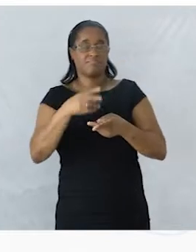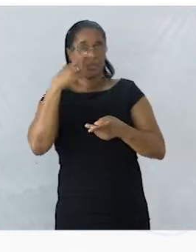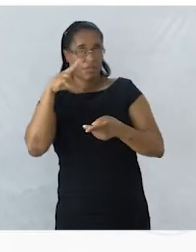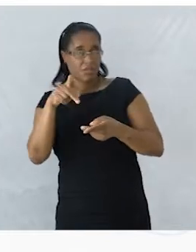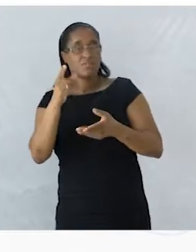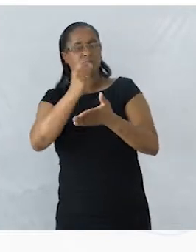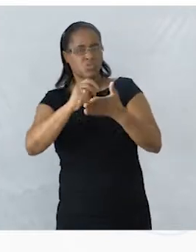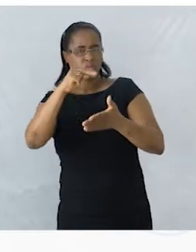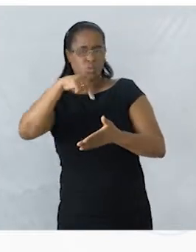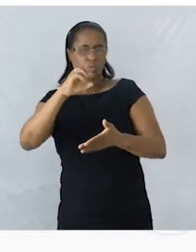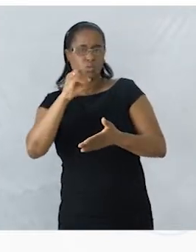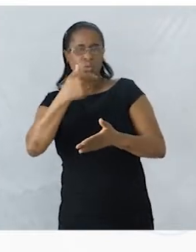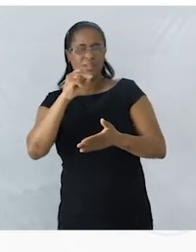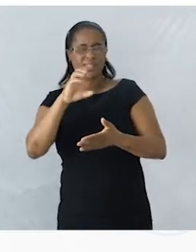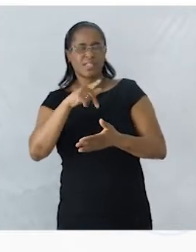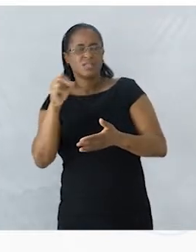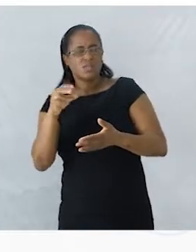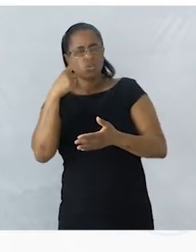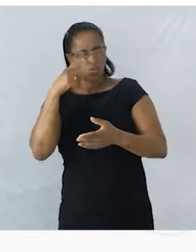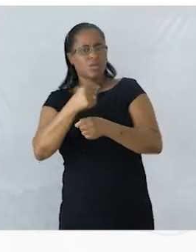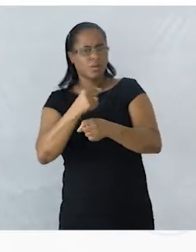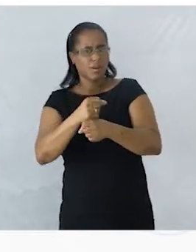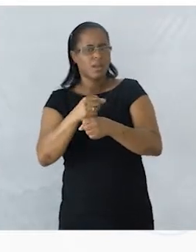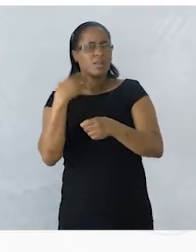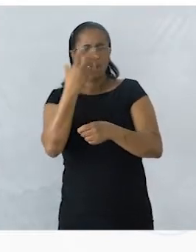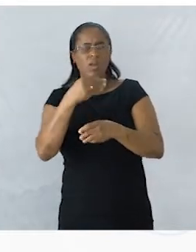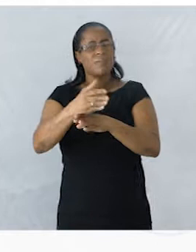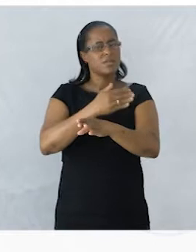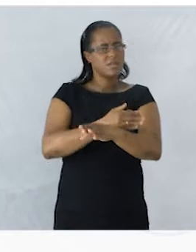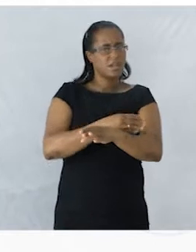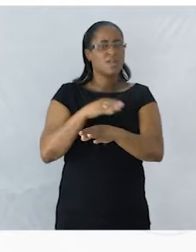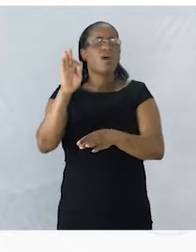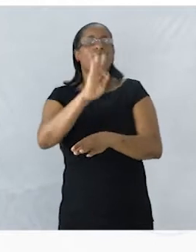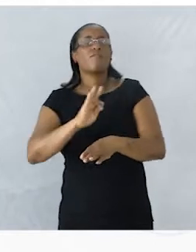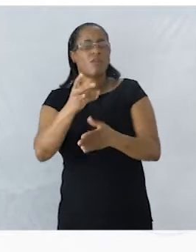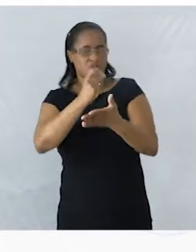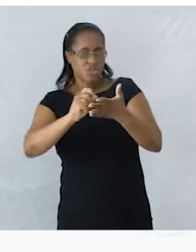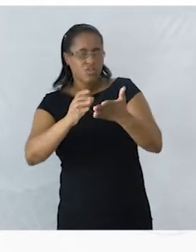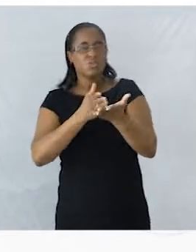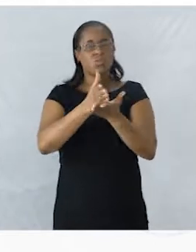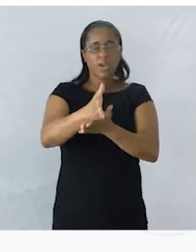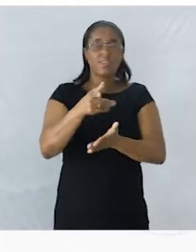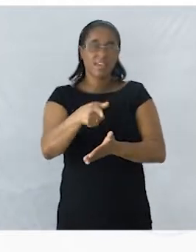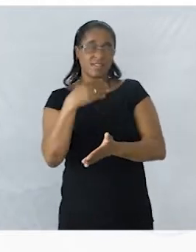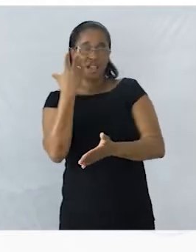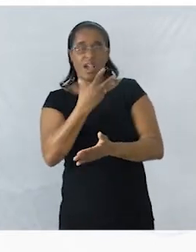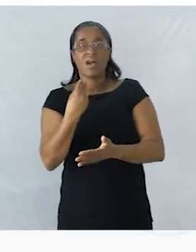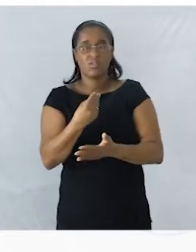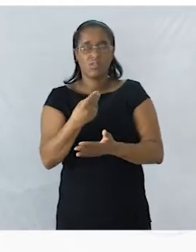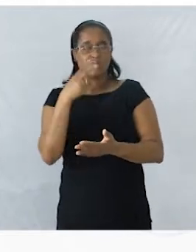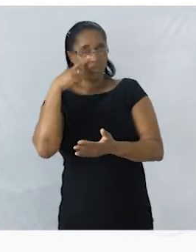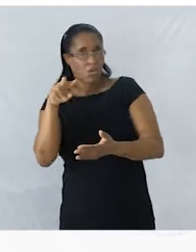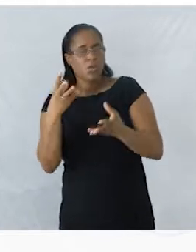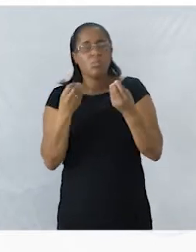significa notação na aula anterior. É forma de escrever. Durante essa aula, nós vamos ver várias